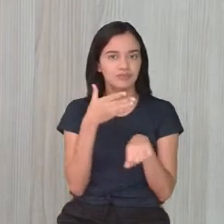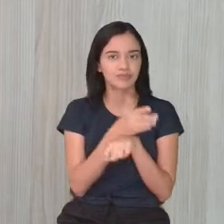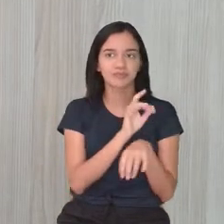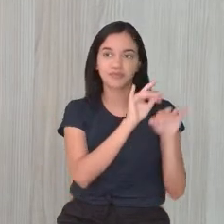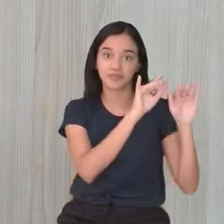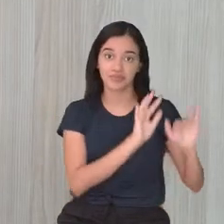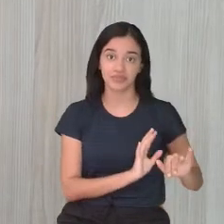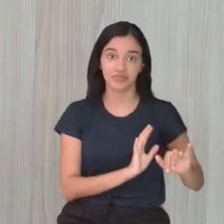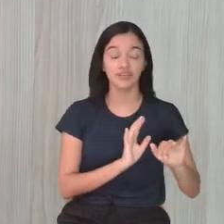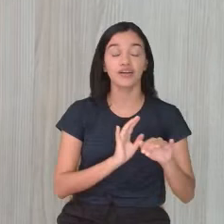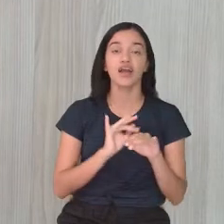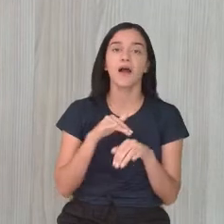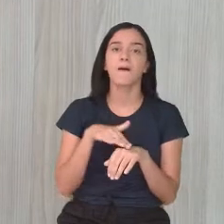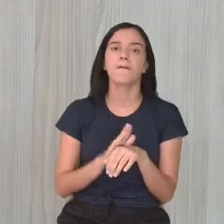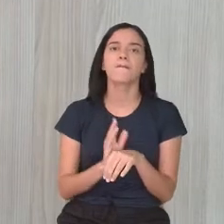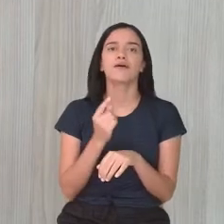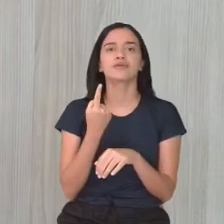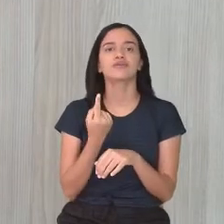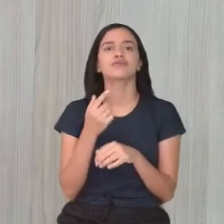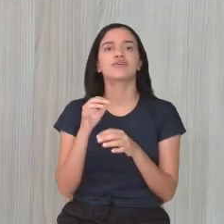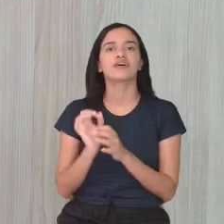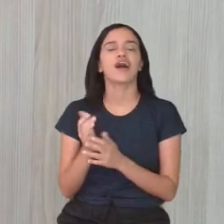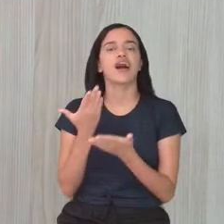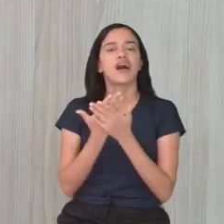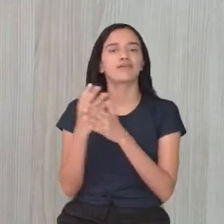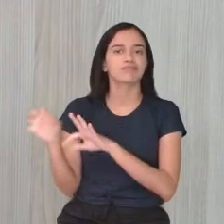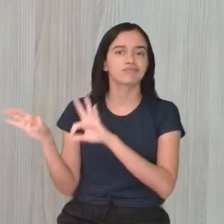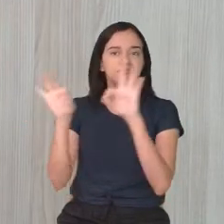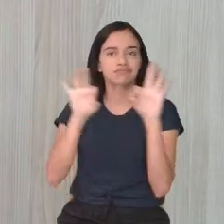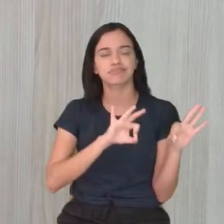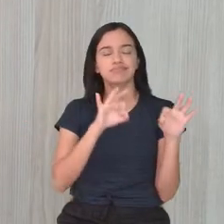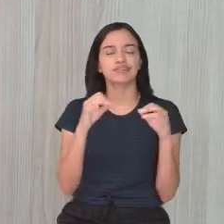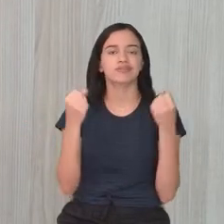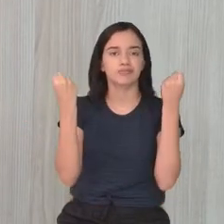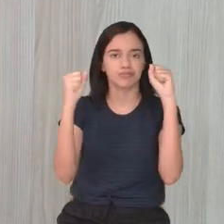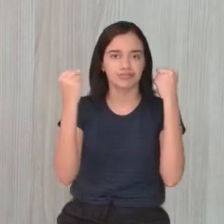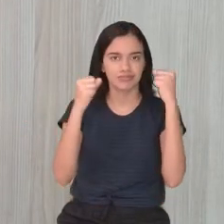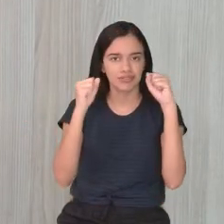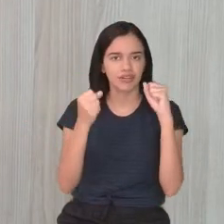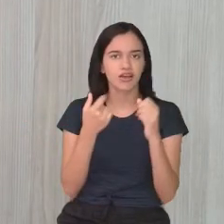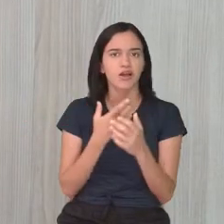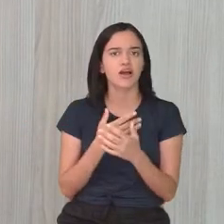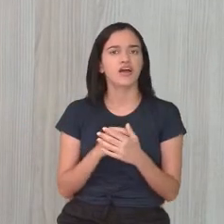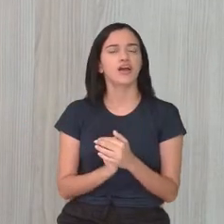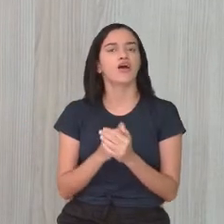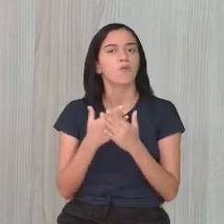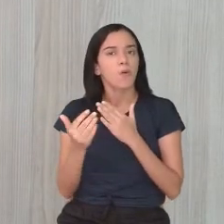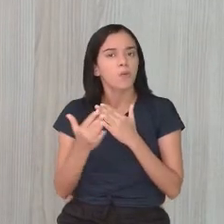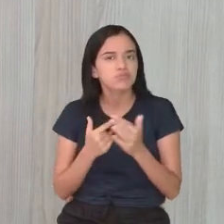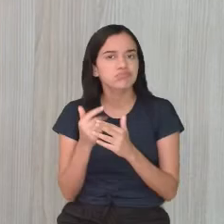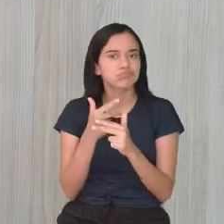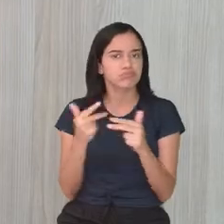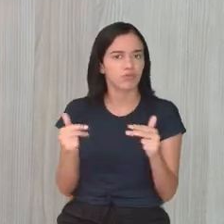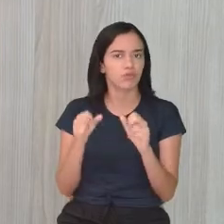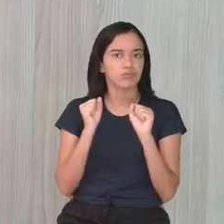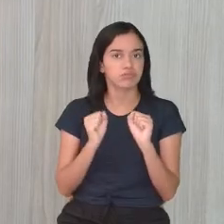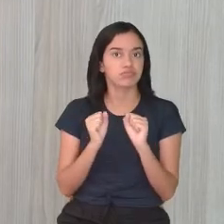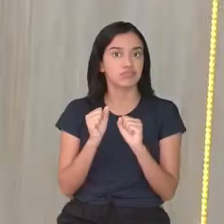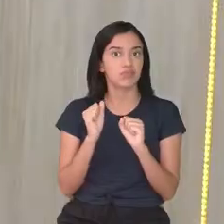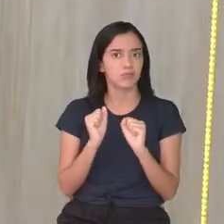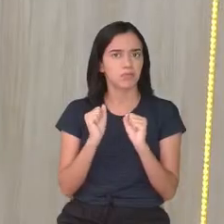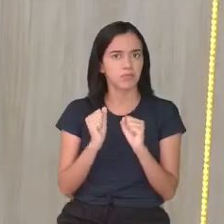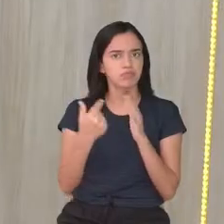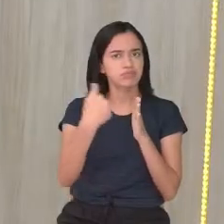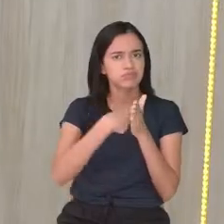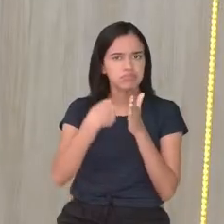conosco para mais uma aula, né, de educação física. Então fiquem aí ligadinhos e qualquer coisa estamos aqui, tá certo, pessoal? É